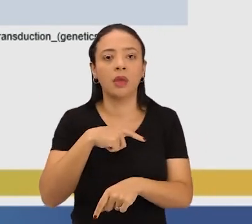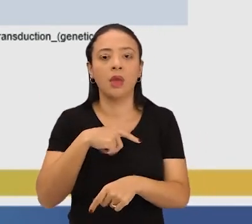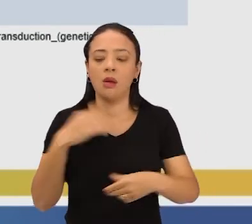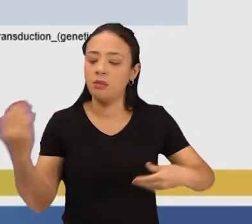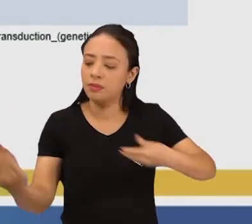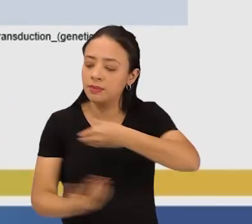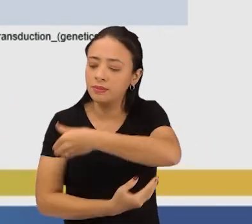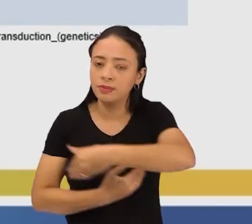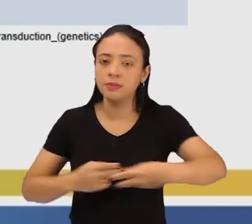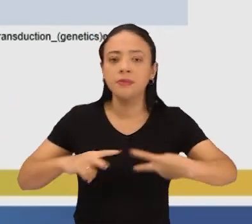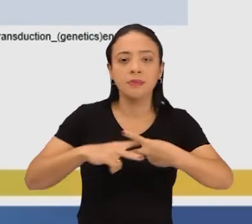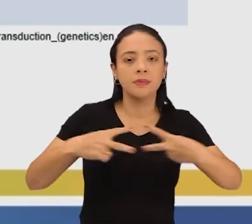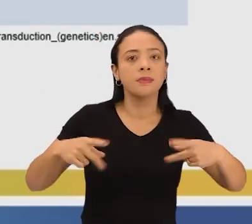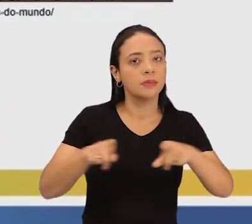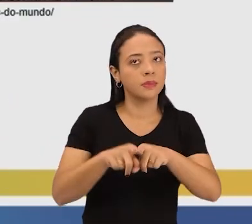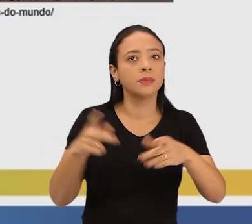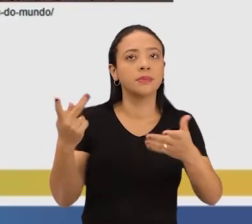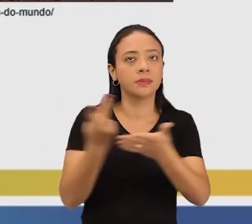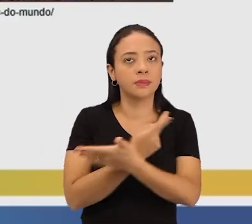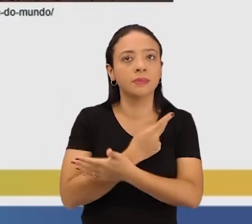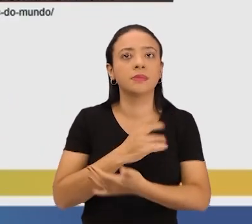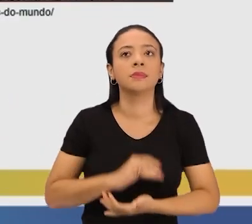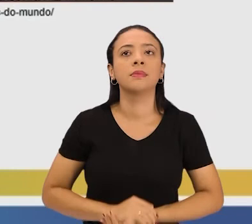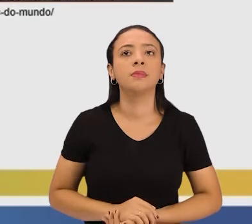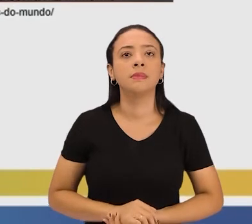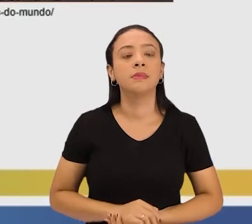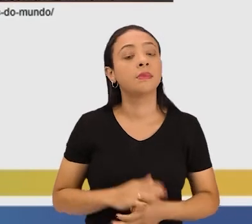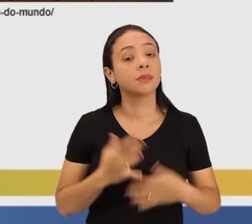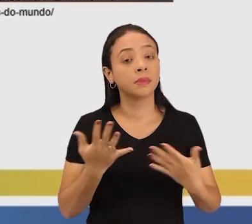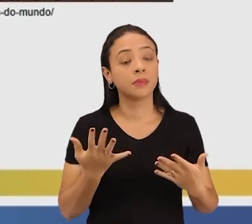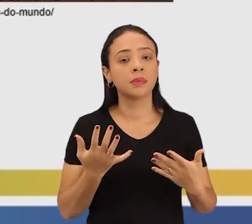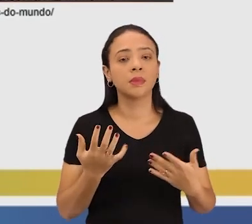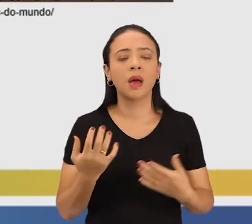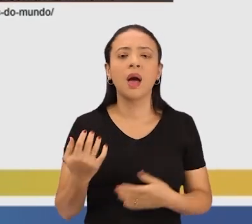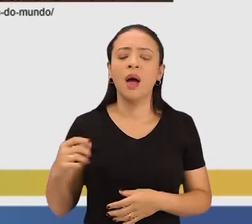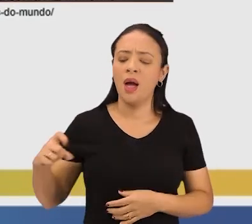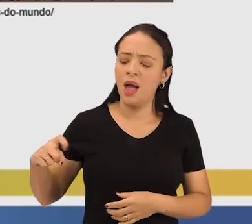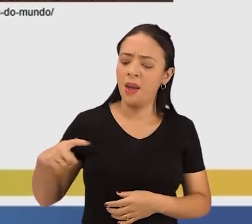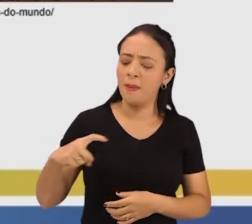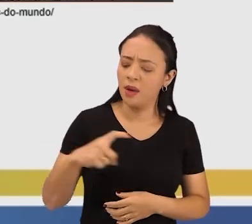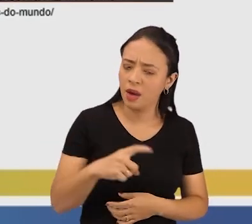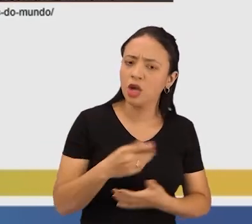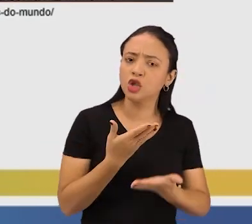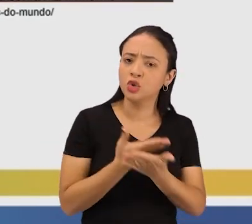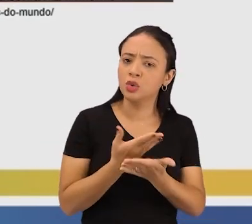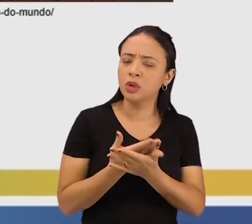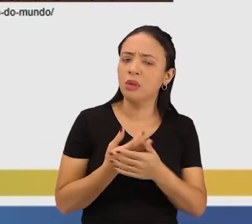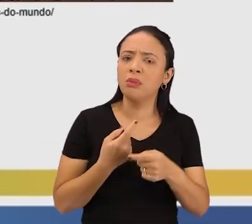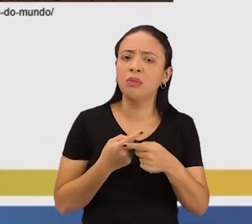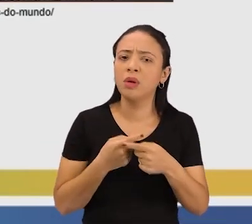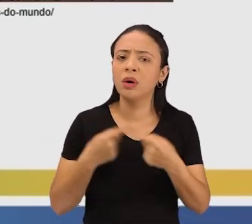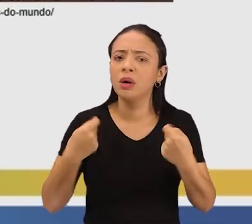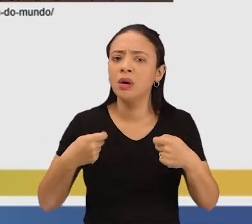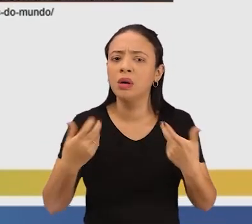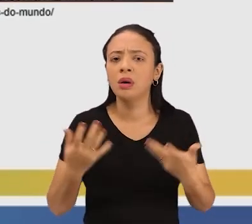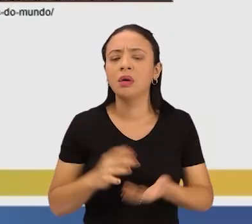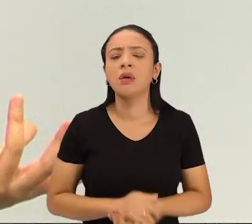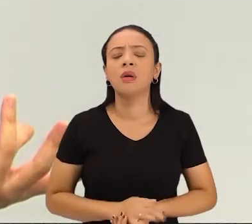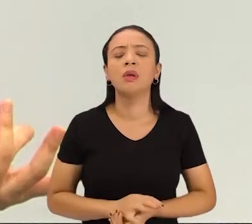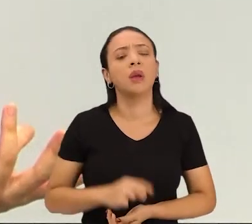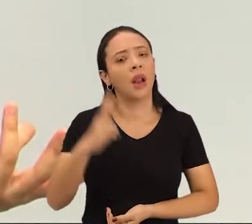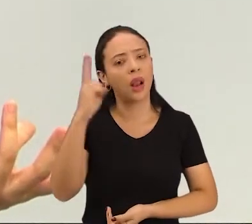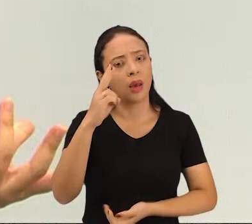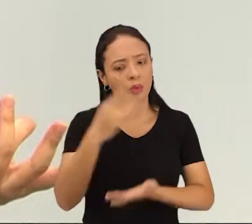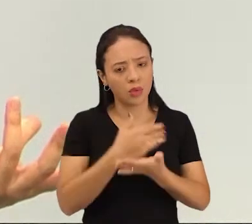troca de material genético acontecendo. E por que a gente tem que estudar as bactérias, né? Lembra que eu falei um pouquinho lá no